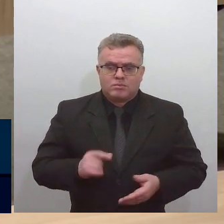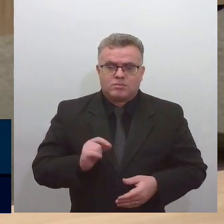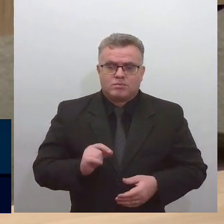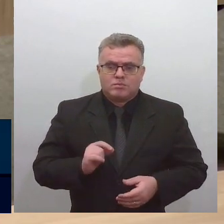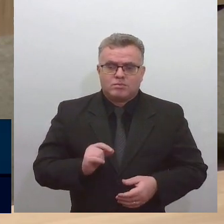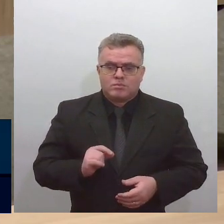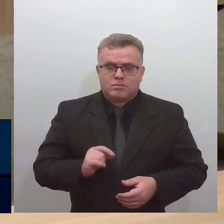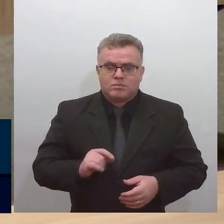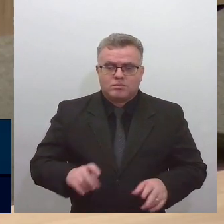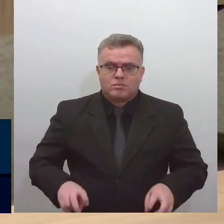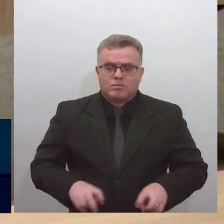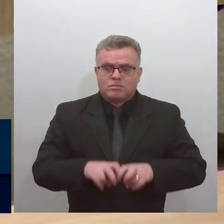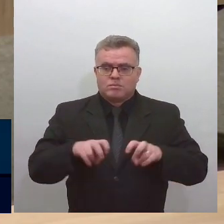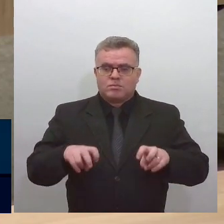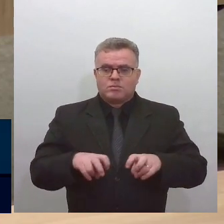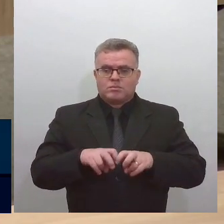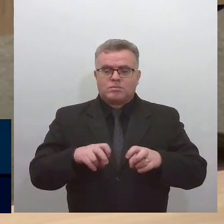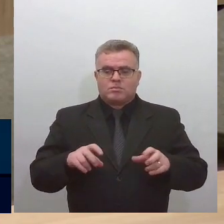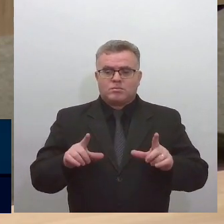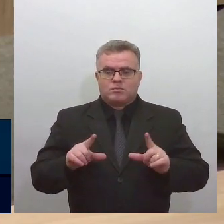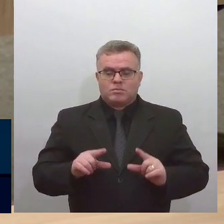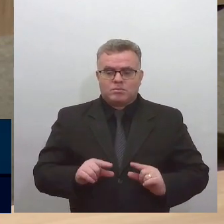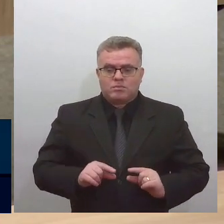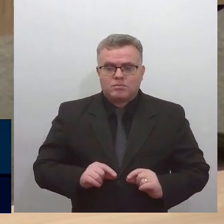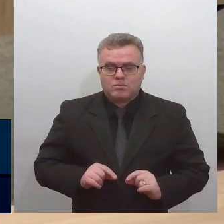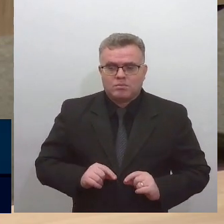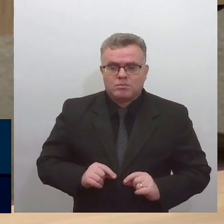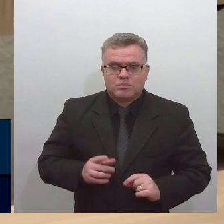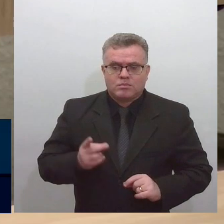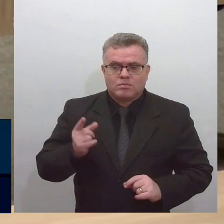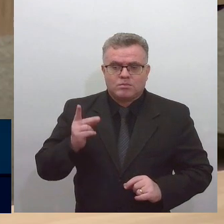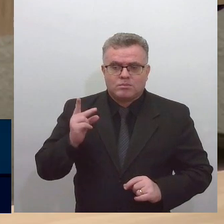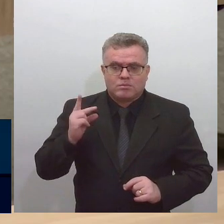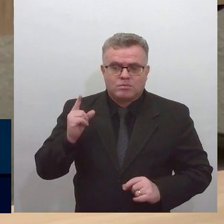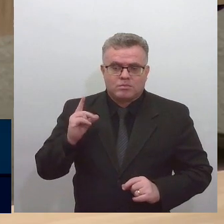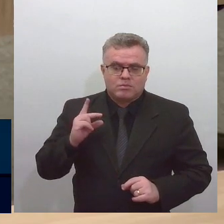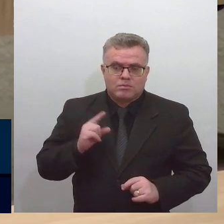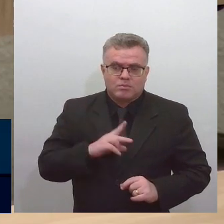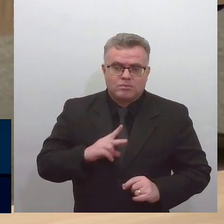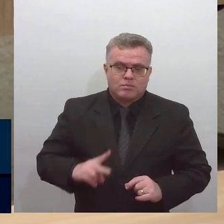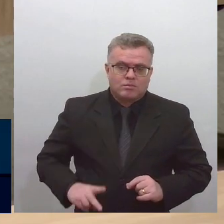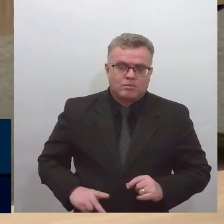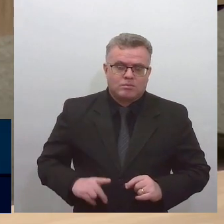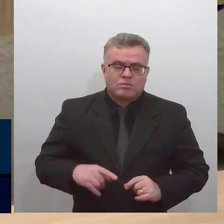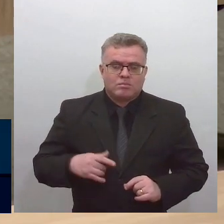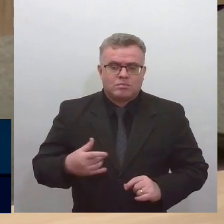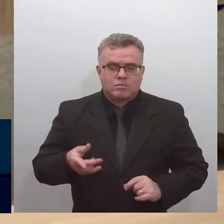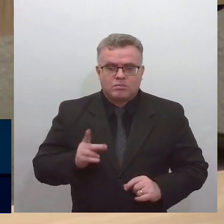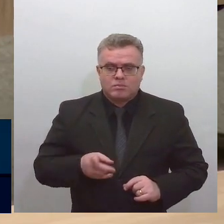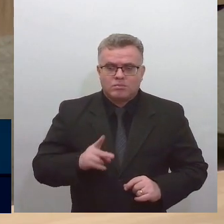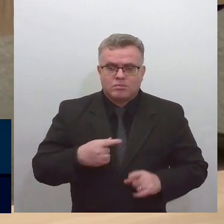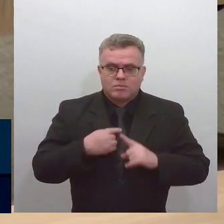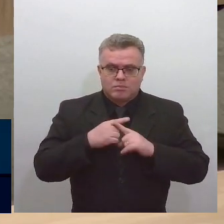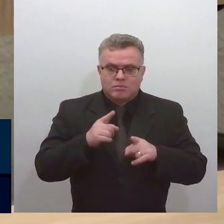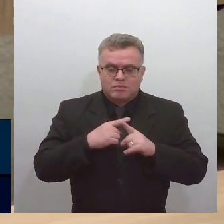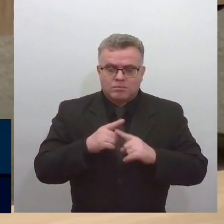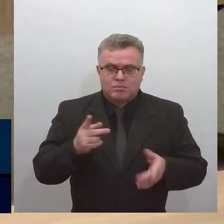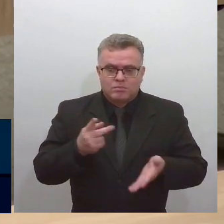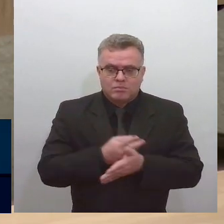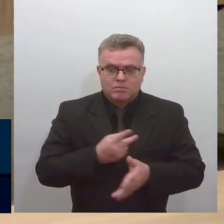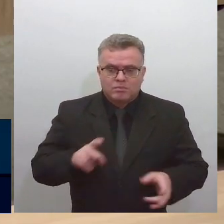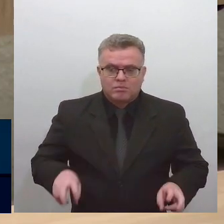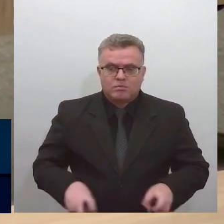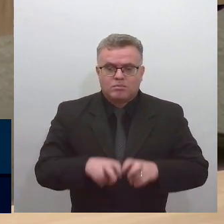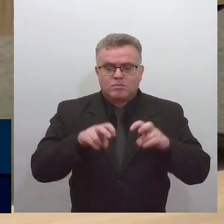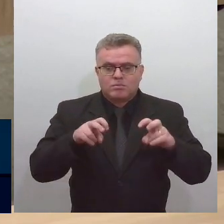devem deve ter diminuído mas na época lá que eu exercia o cargo de vereador tinha sempre ocorrências de